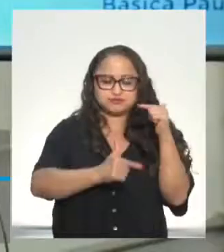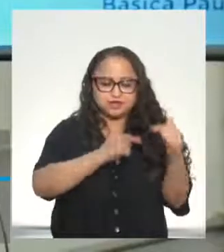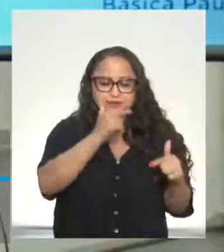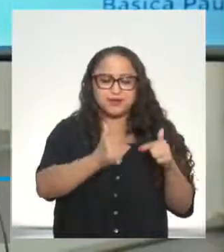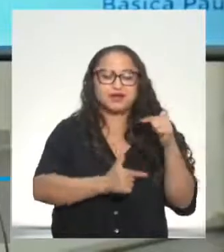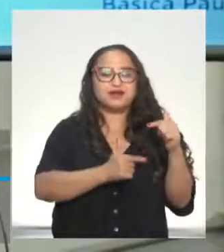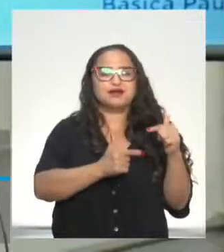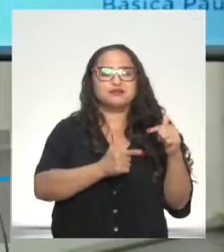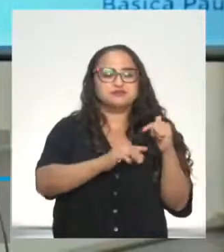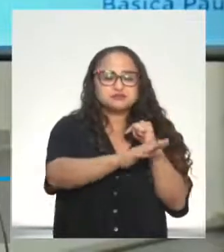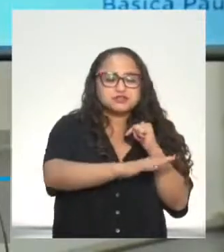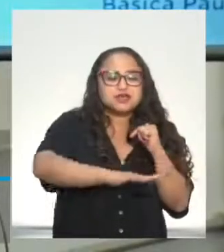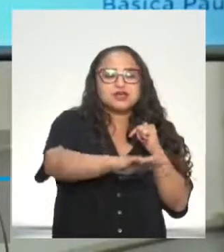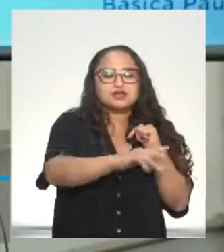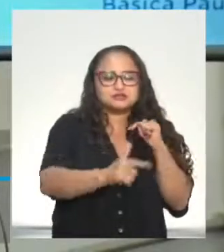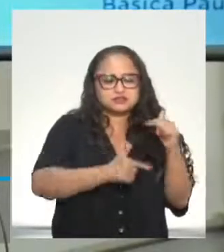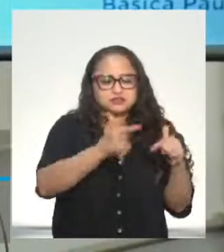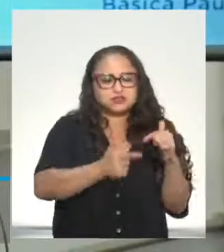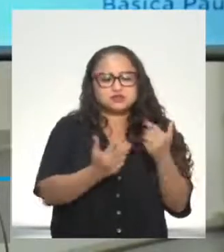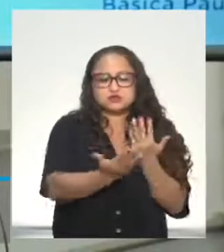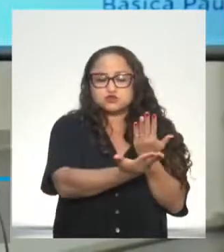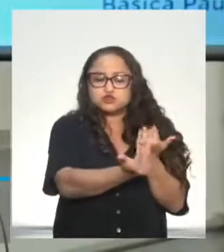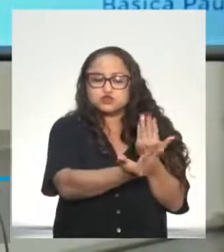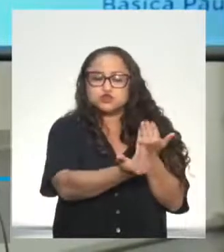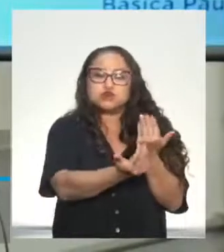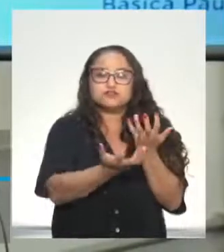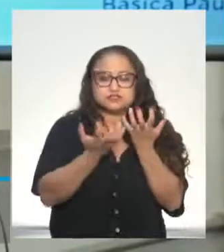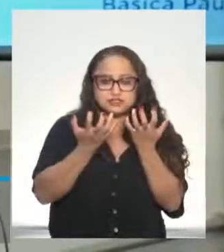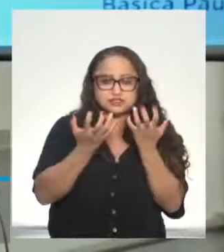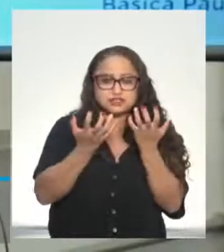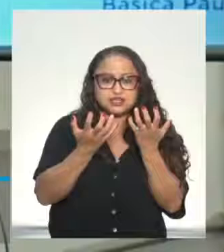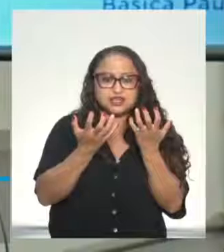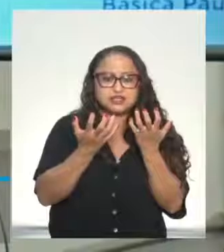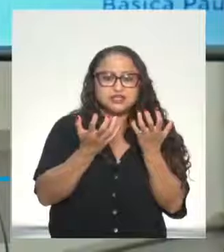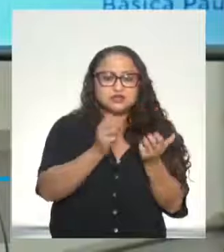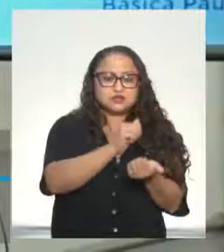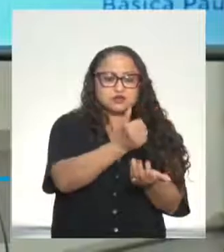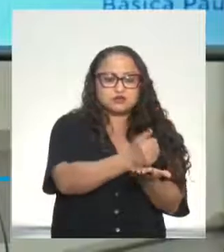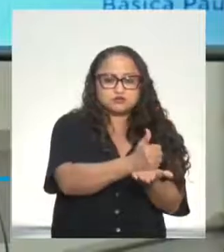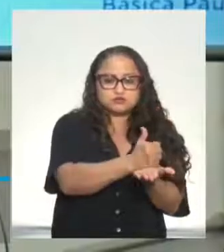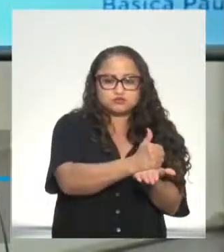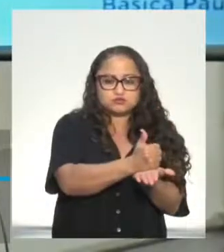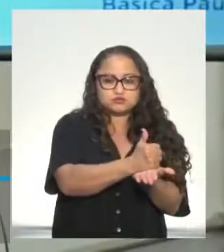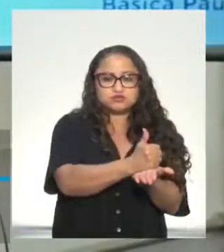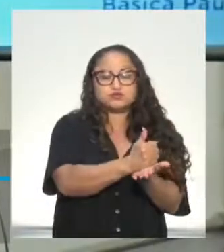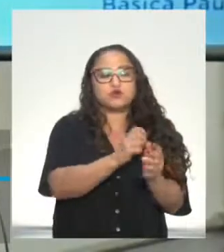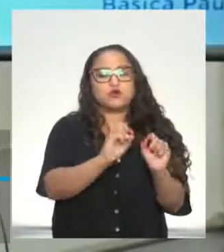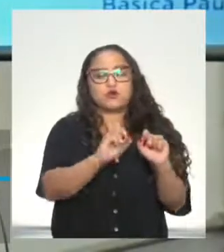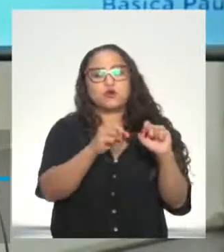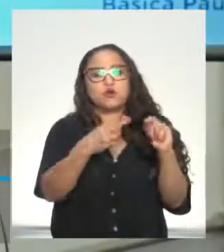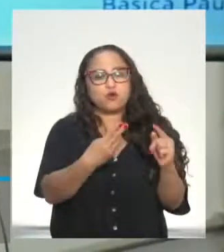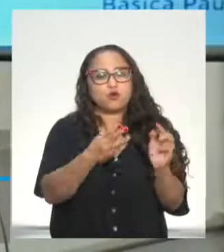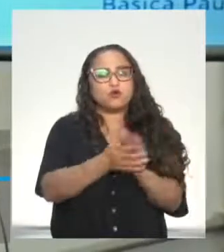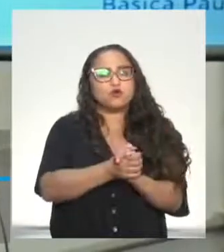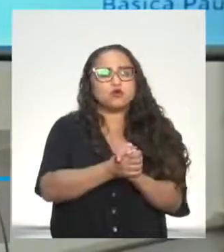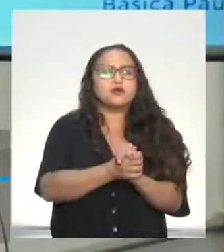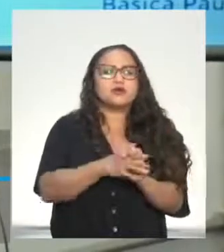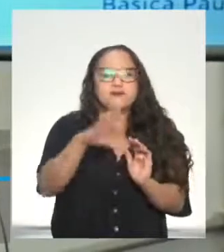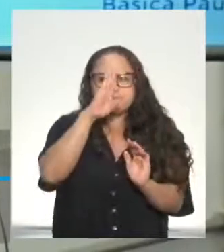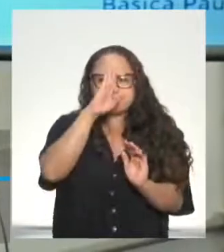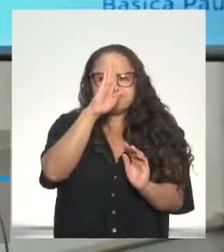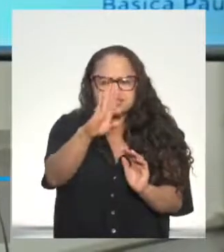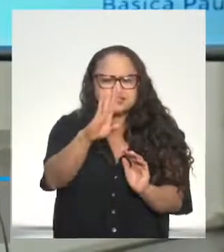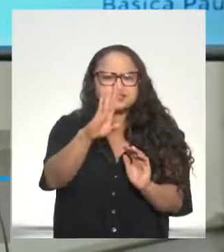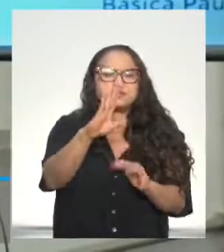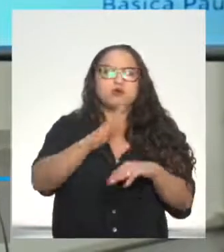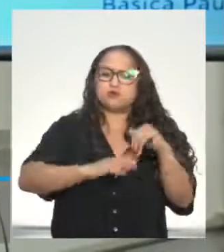né, principalmente os jovens aí que pretendem trabalhar com games, né, um designer gamer, então a modelagem 3D é primordial, é uma habilidade